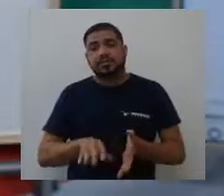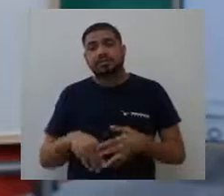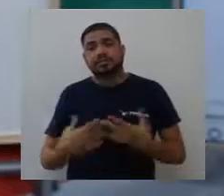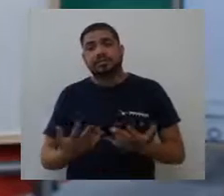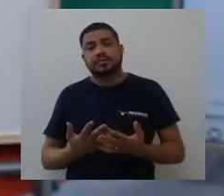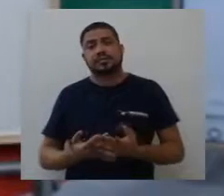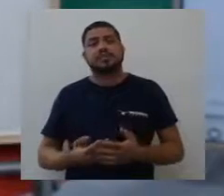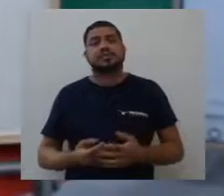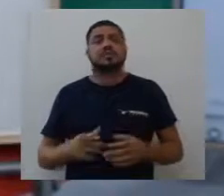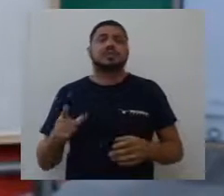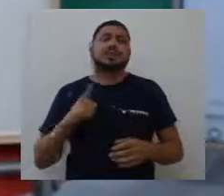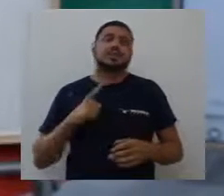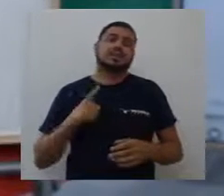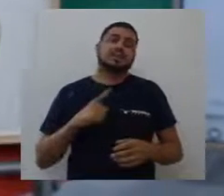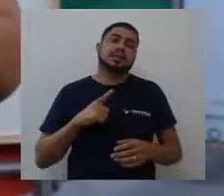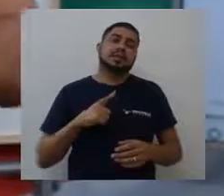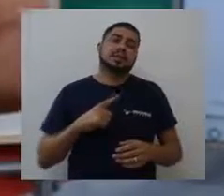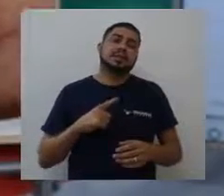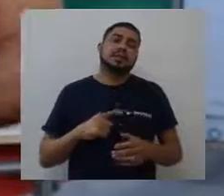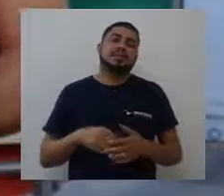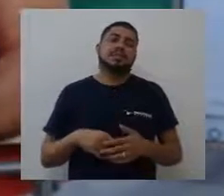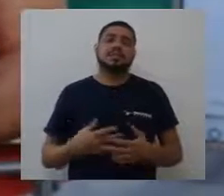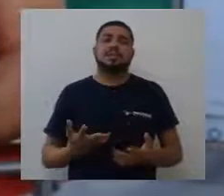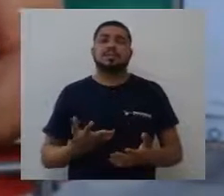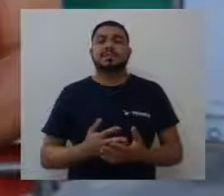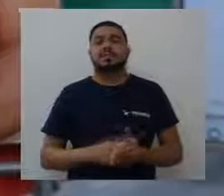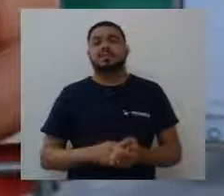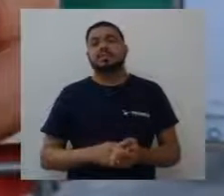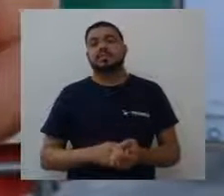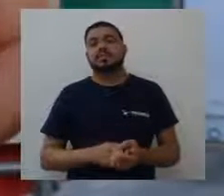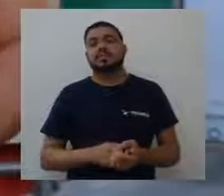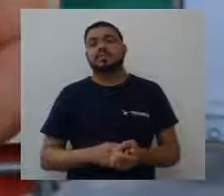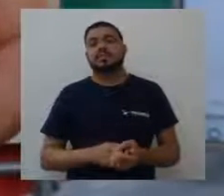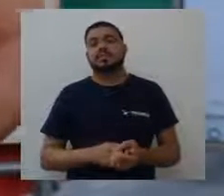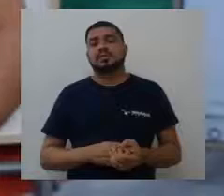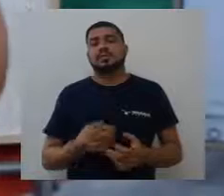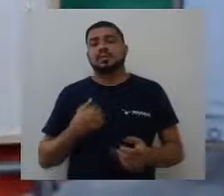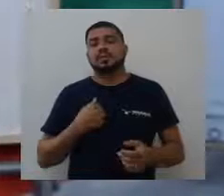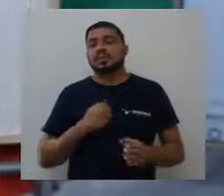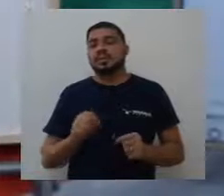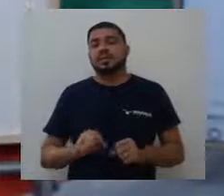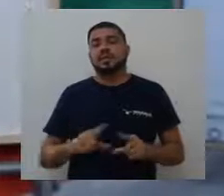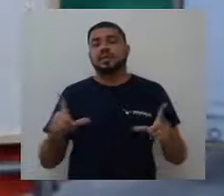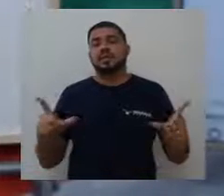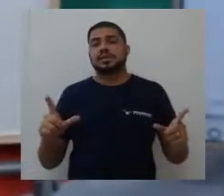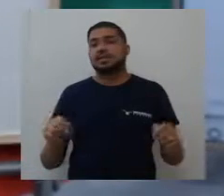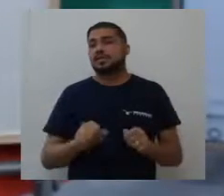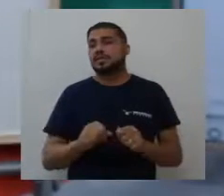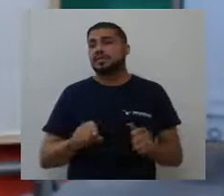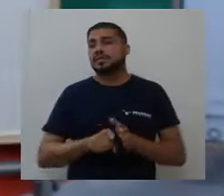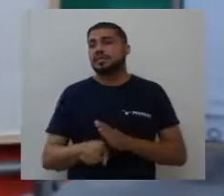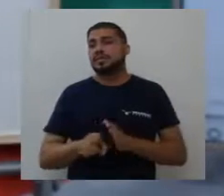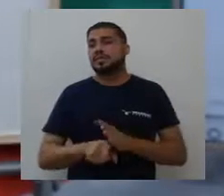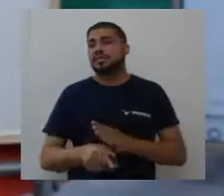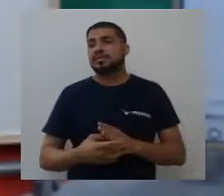por enquanto, a gente tem aí essa situação. Então, eu tô sem slide agora para ver a próxima questão.